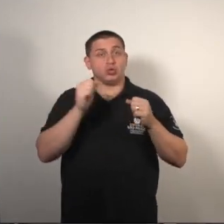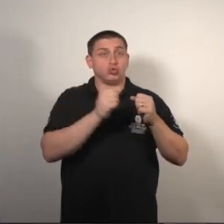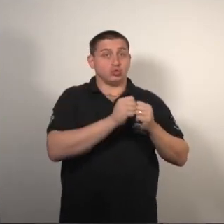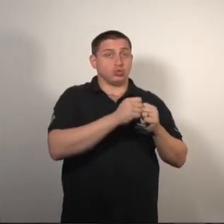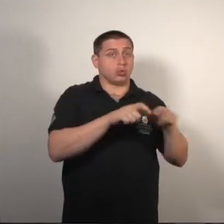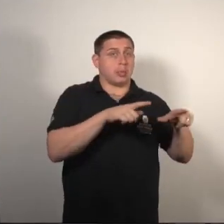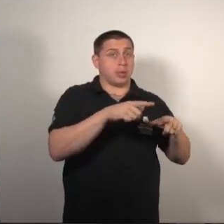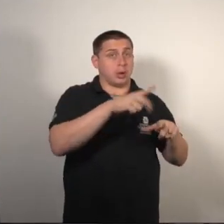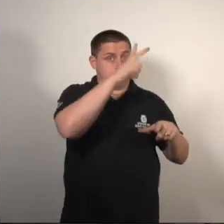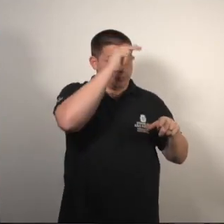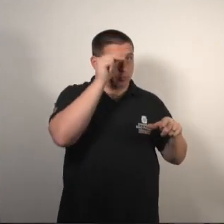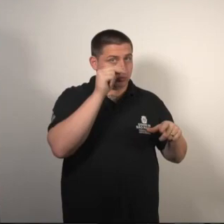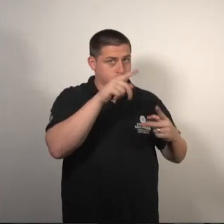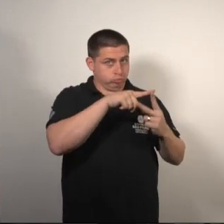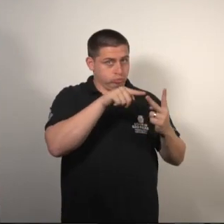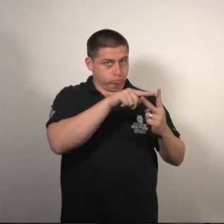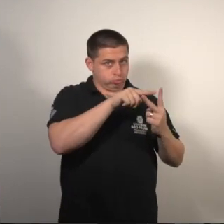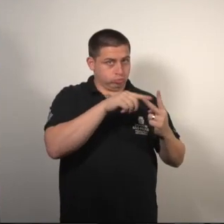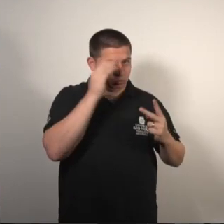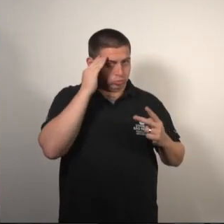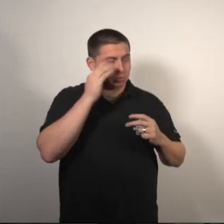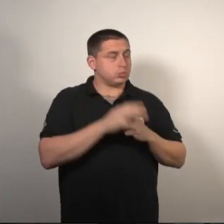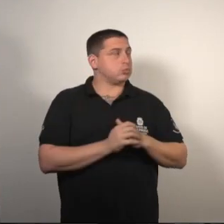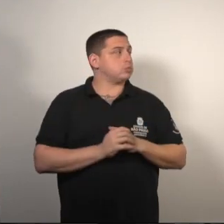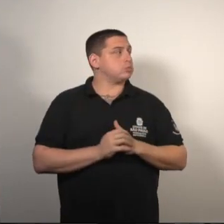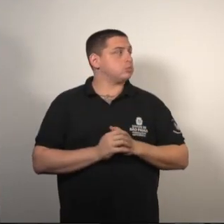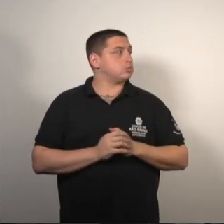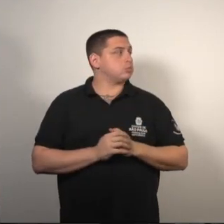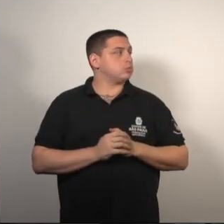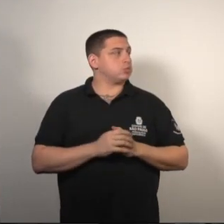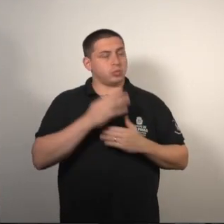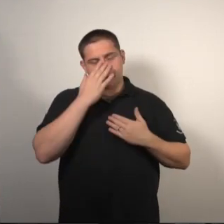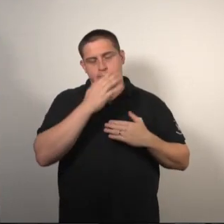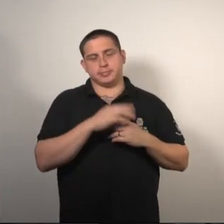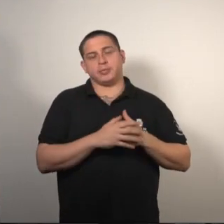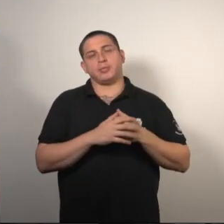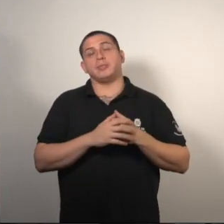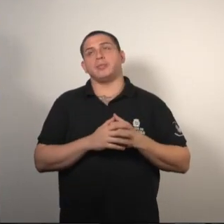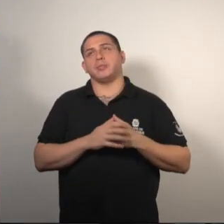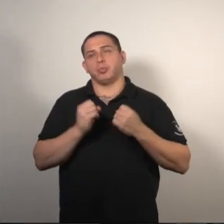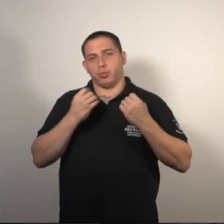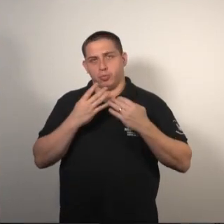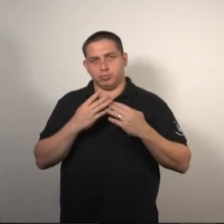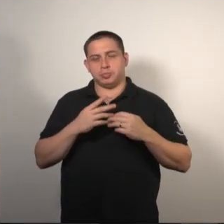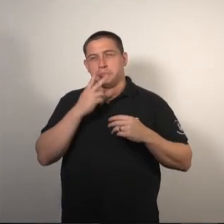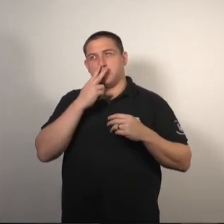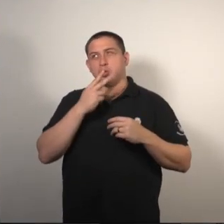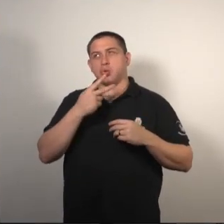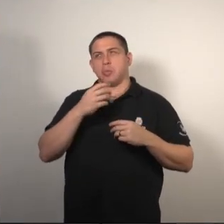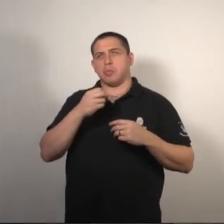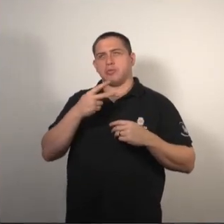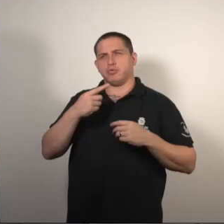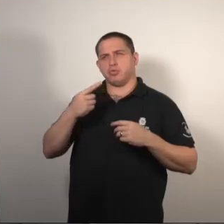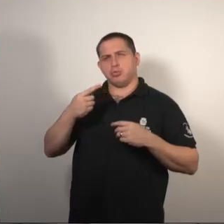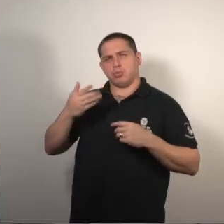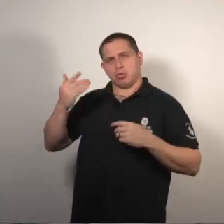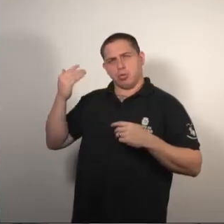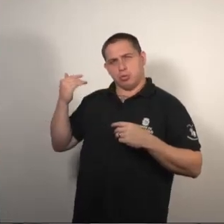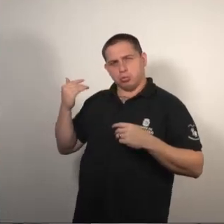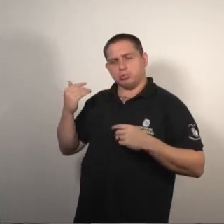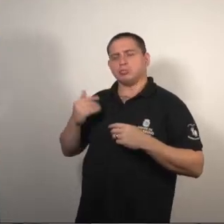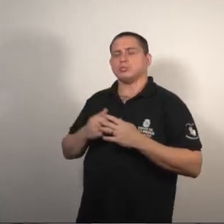Dá licença. Obrigada, prefeito. Olha, de 2021, a partir